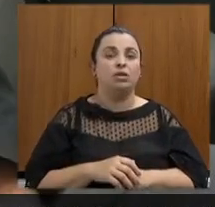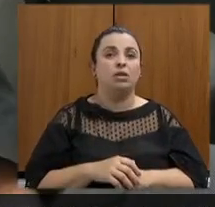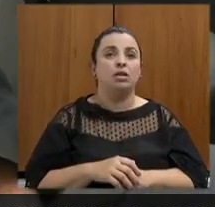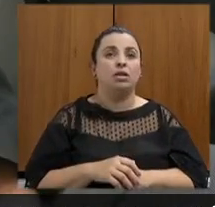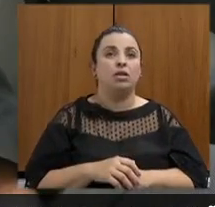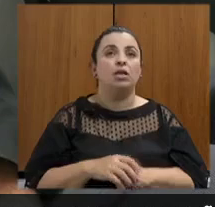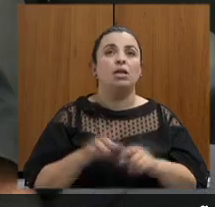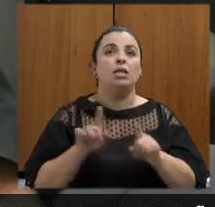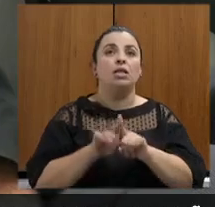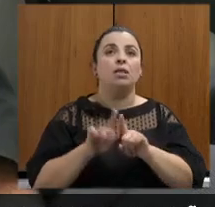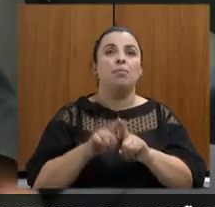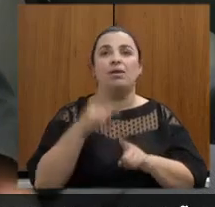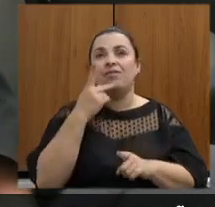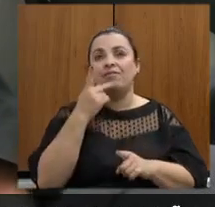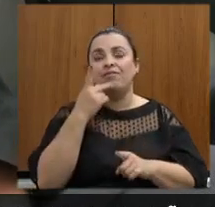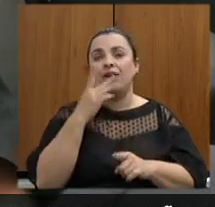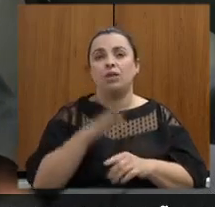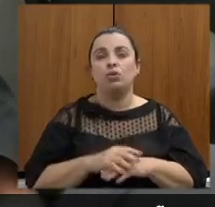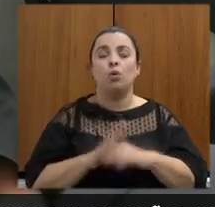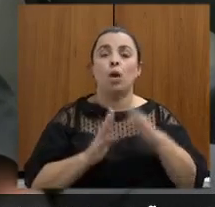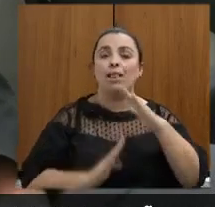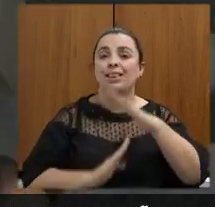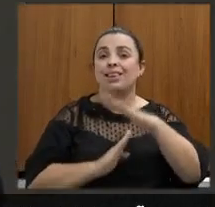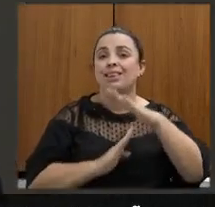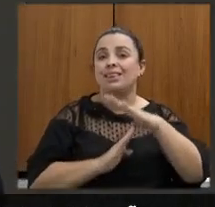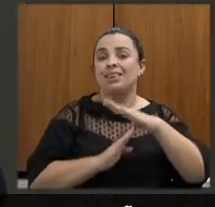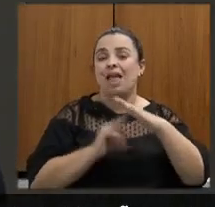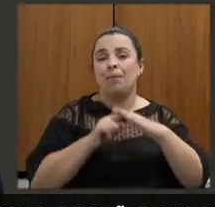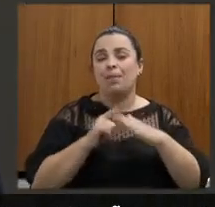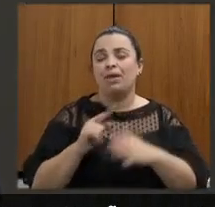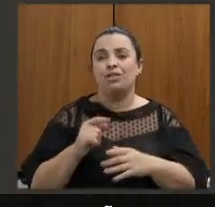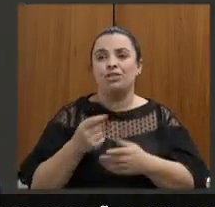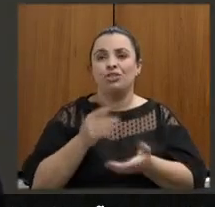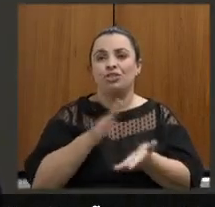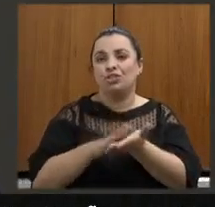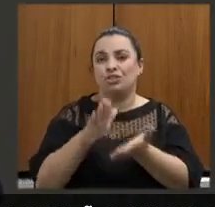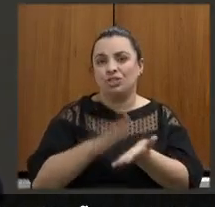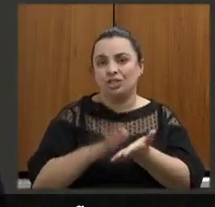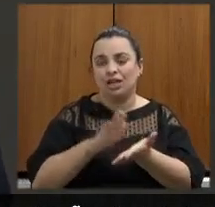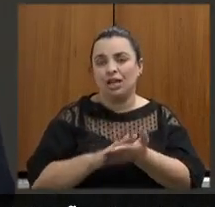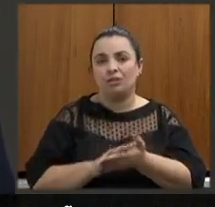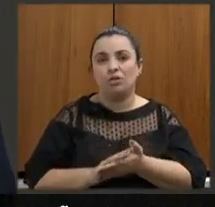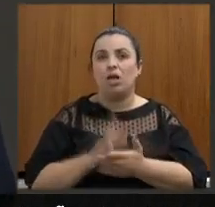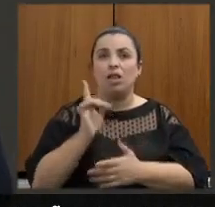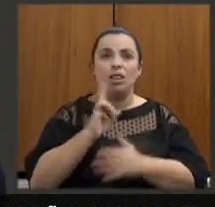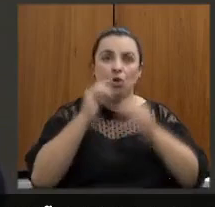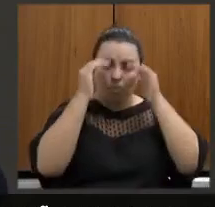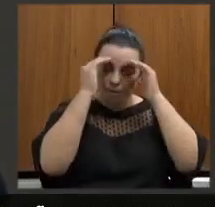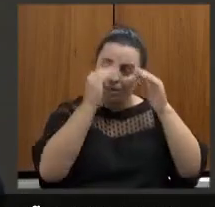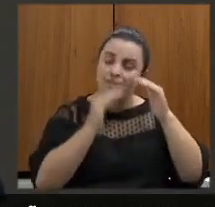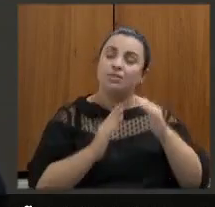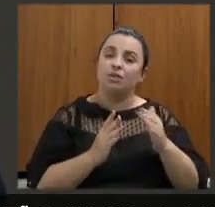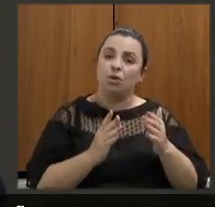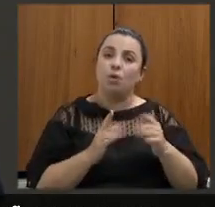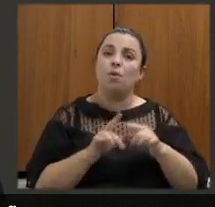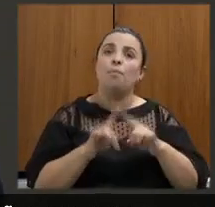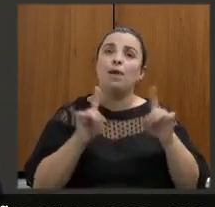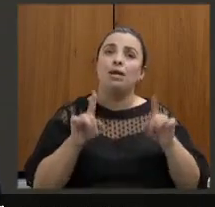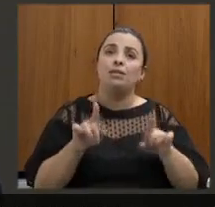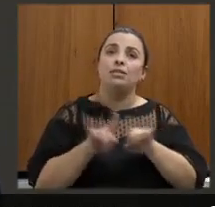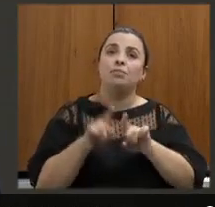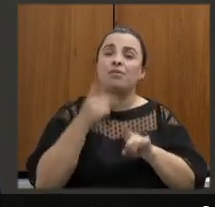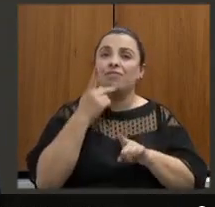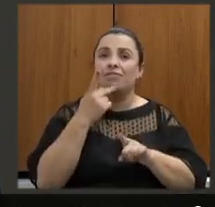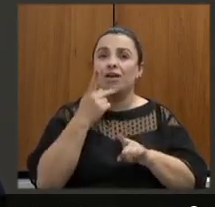aqui também se fala muito em teto secretária e teto de gasto né não se cumpriu o teto mas eu falo muito em